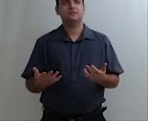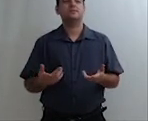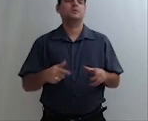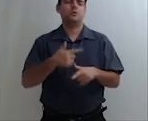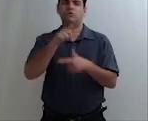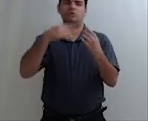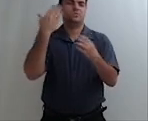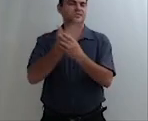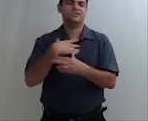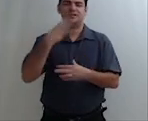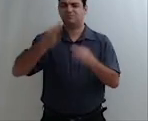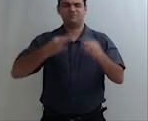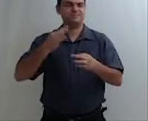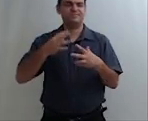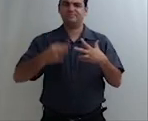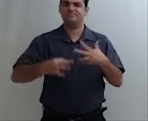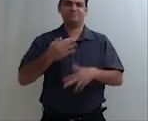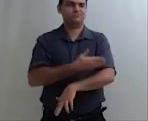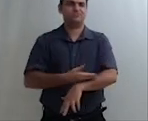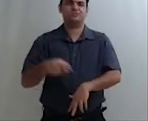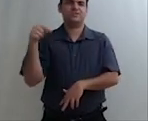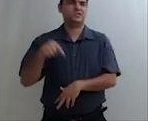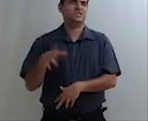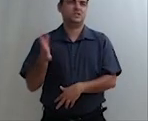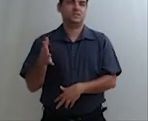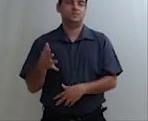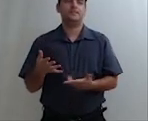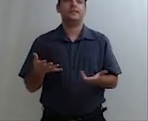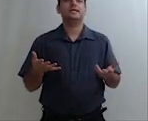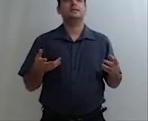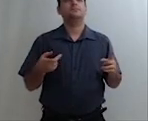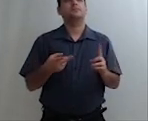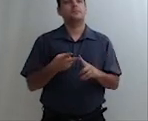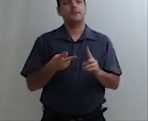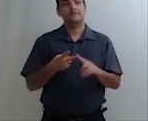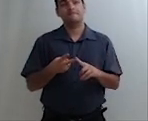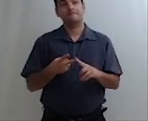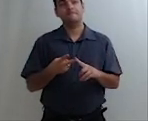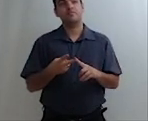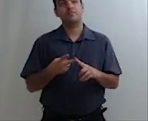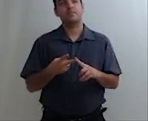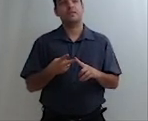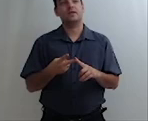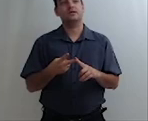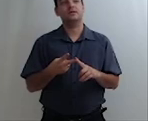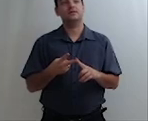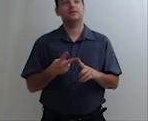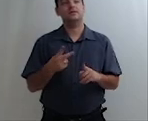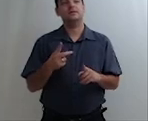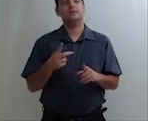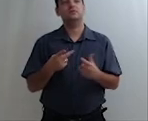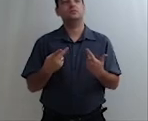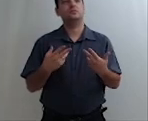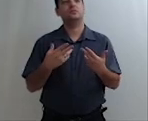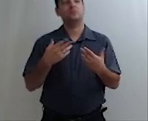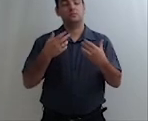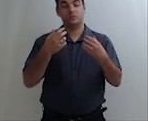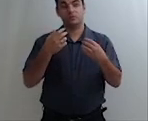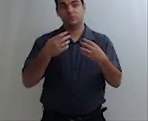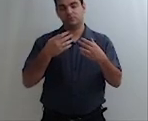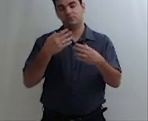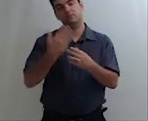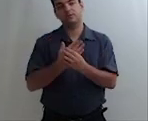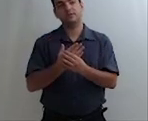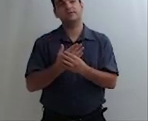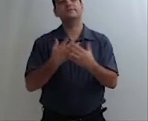casos né Eh e quanto ao pretensão em si eu estou eh reforçando que se exige o